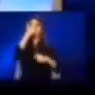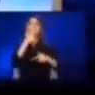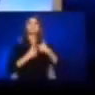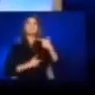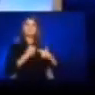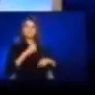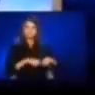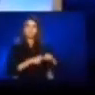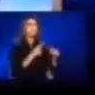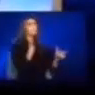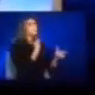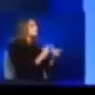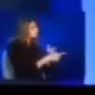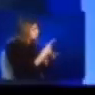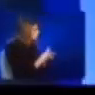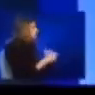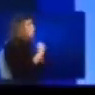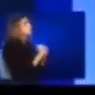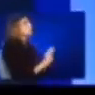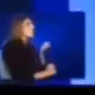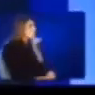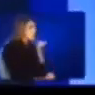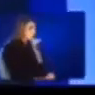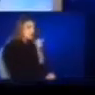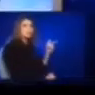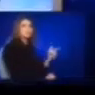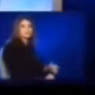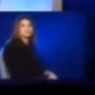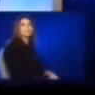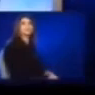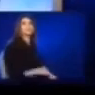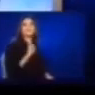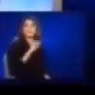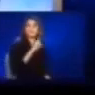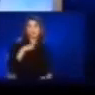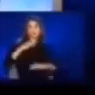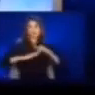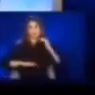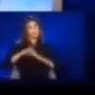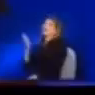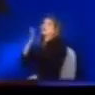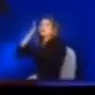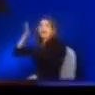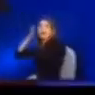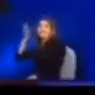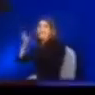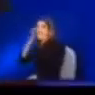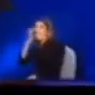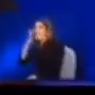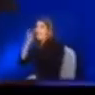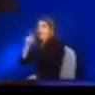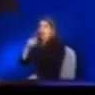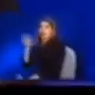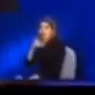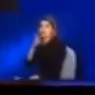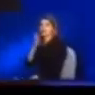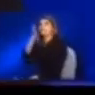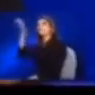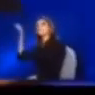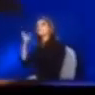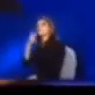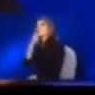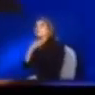samba, sem problema. Sem problema. No hospital, não. Lá não no pode hospital, ser não. Pode ser carnavalesco, mas lá como profissional ele não pode estar. Se você visitar hoje